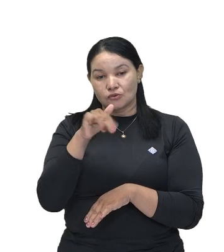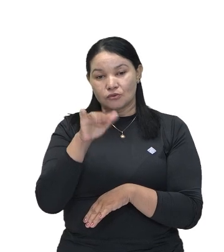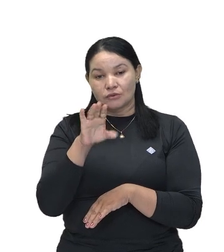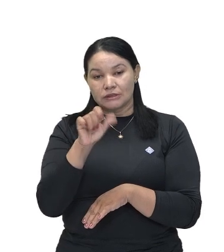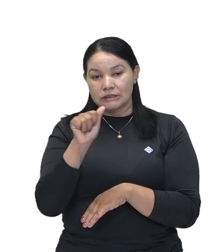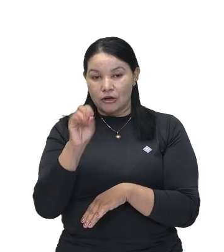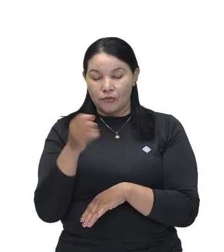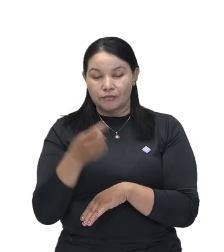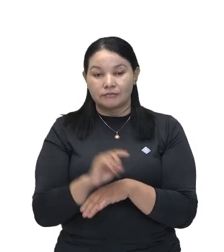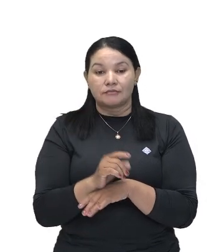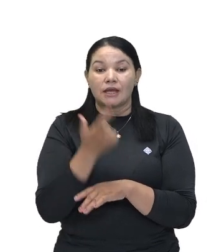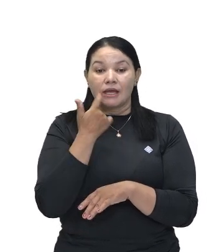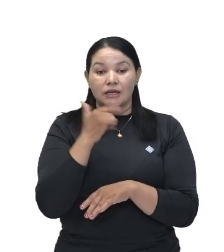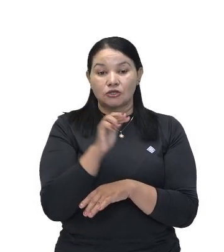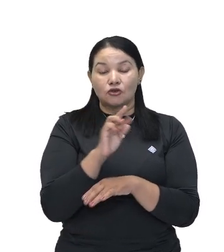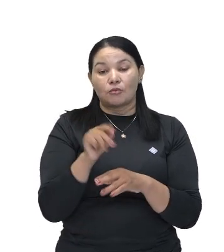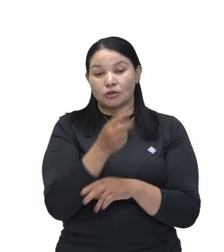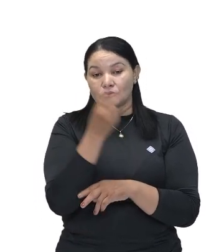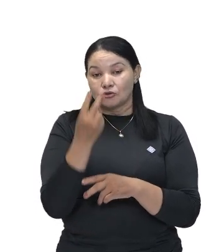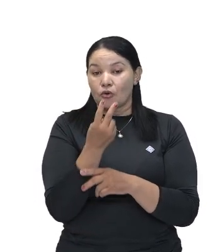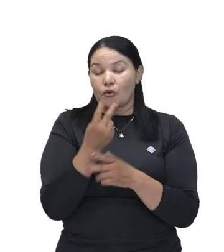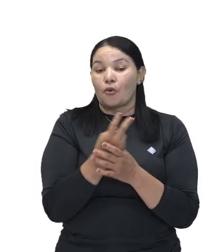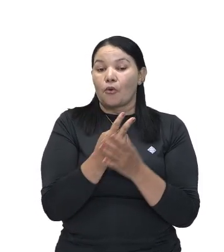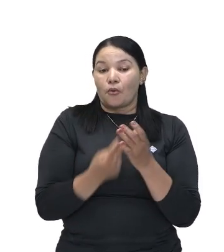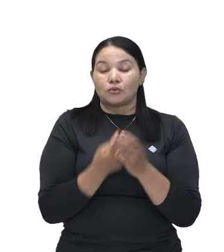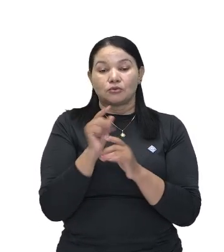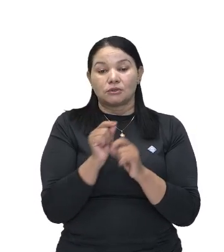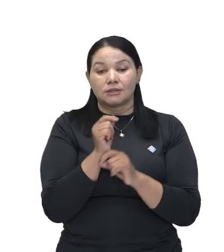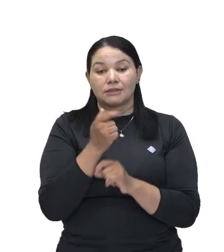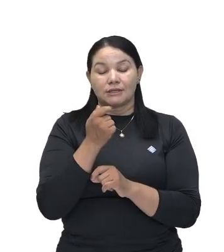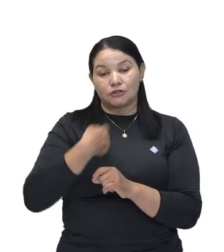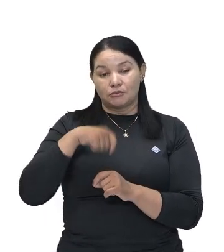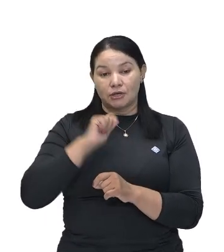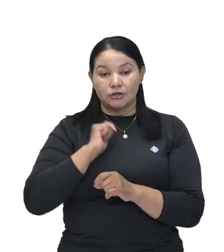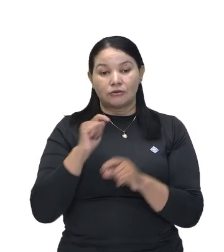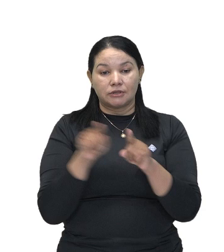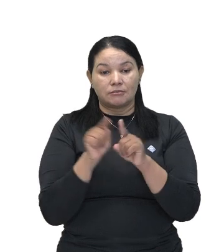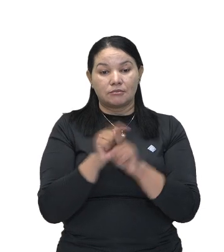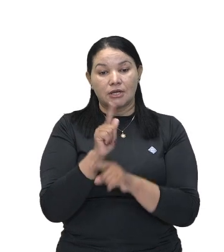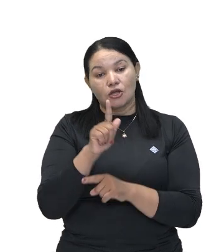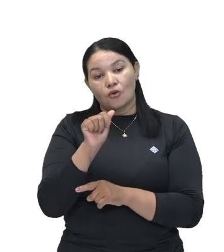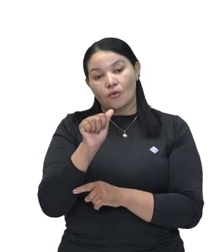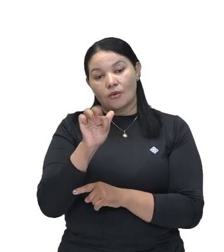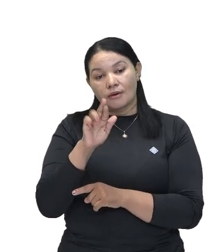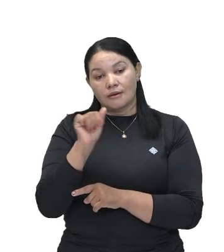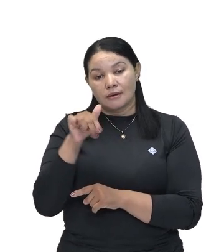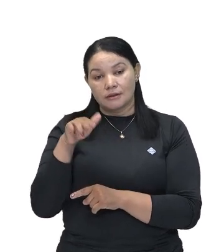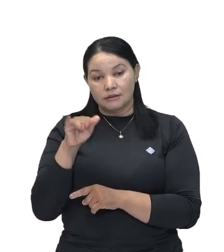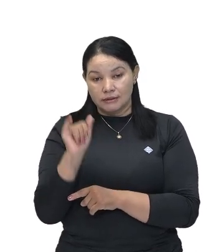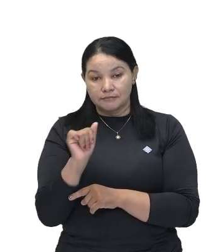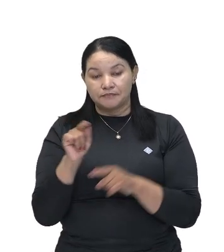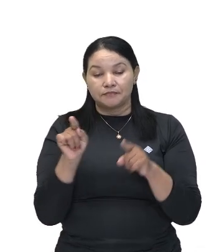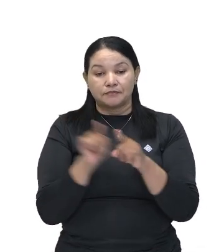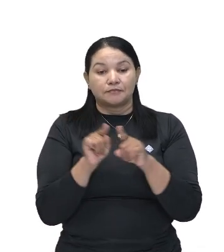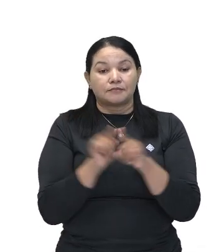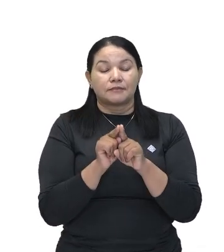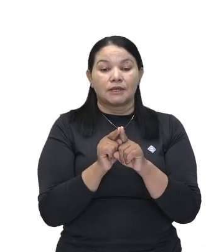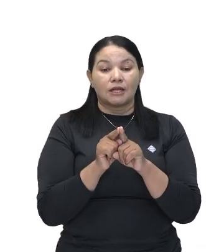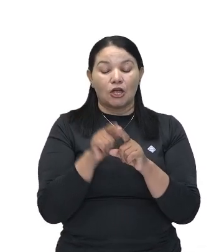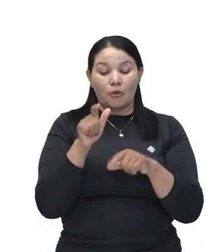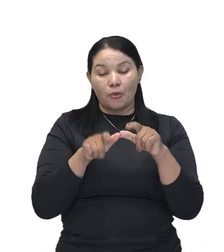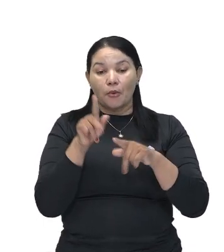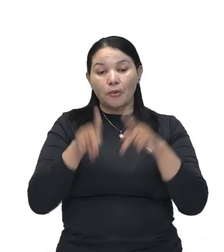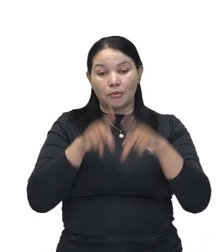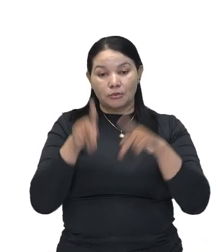país bilíngue, onde é falado o espanhol e o guarani. Metade da população rural